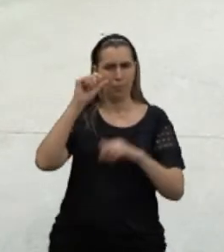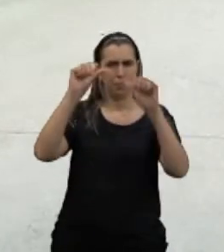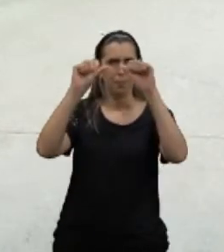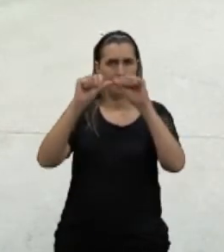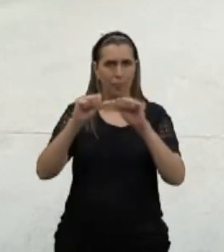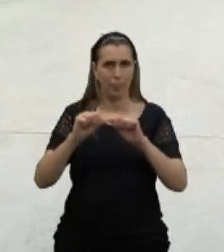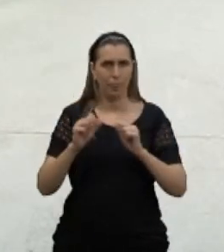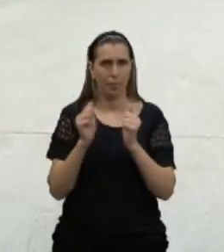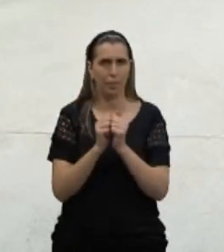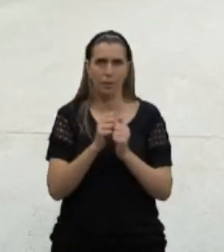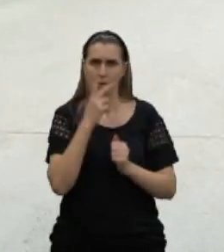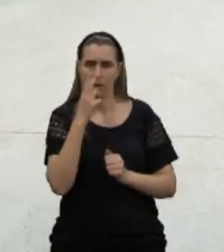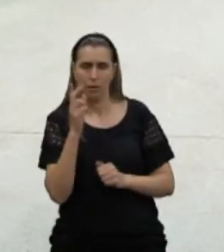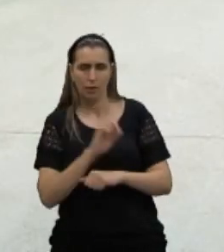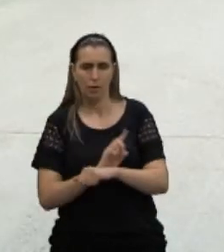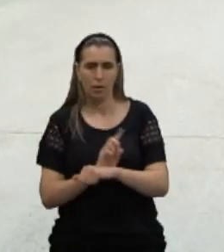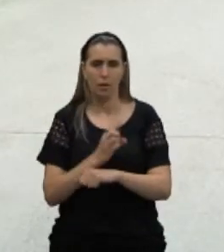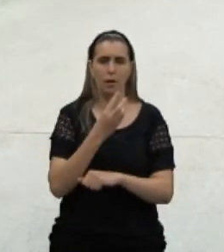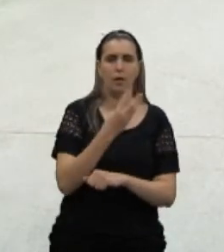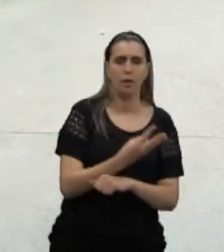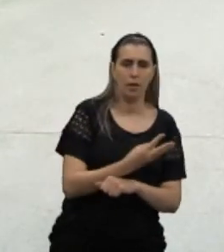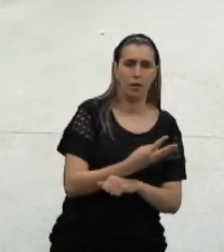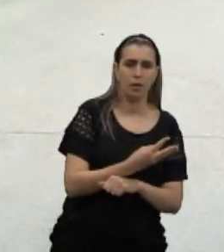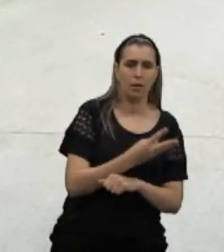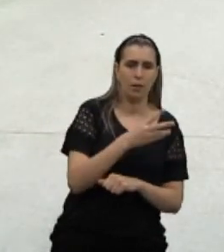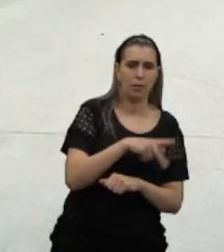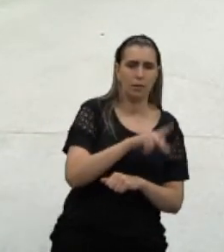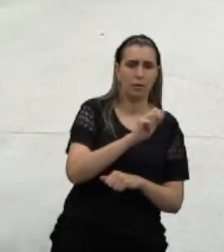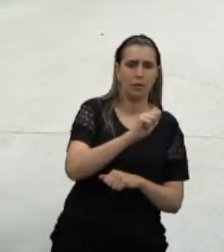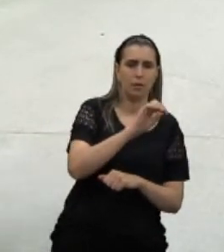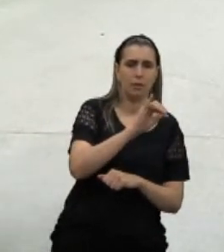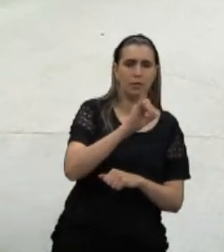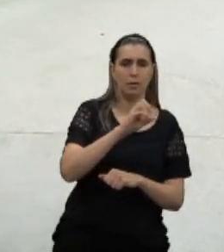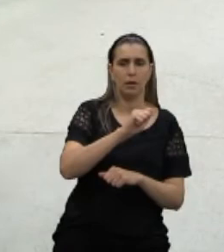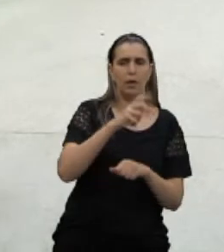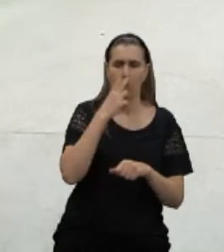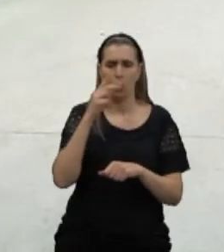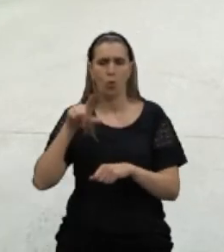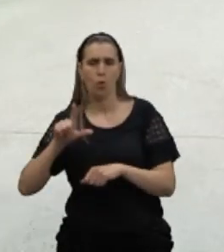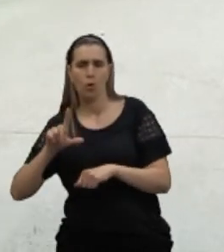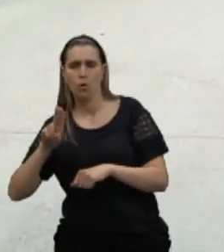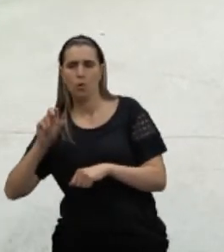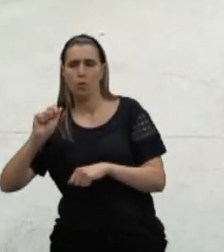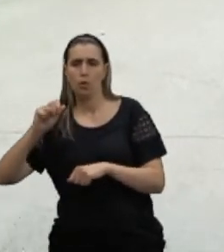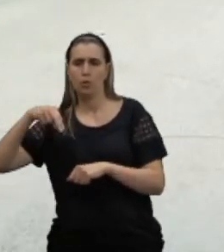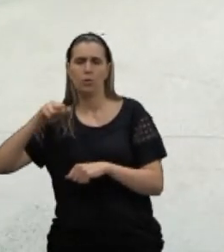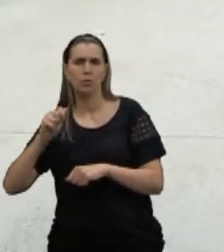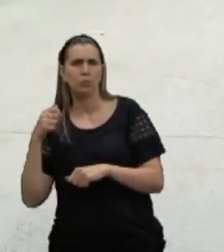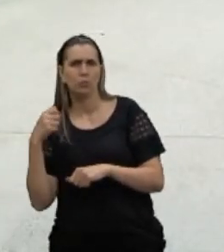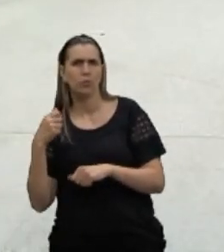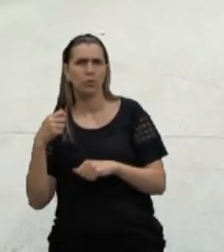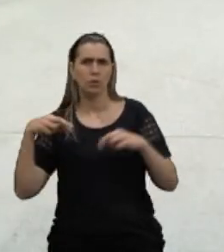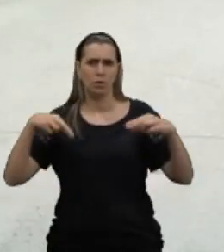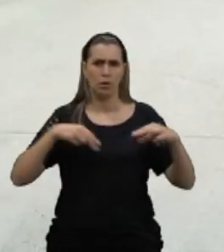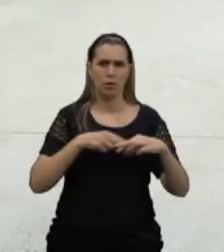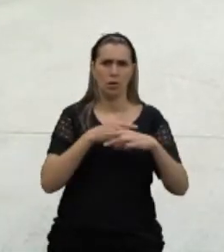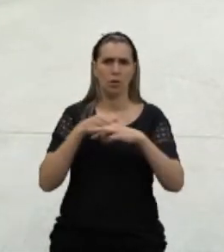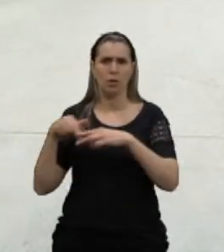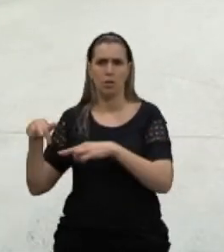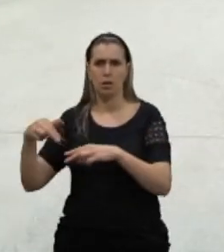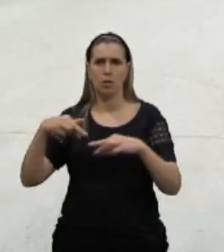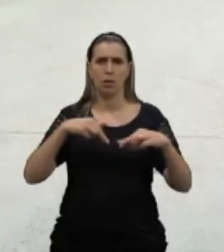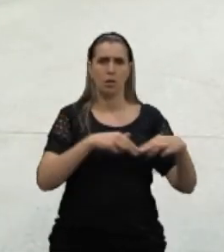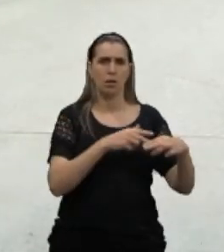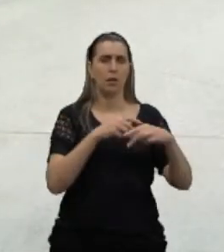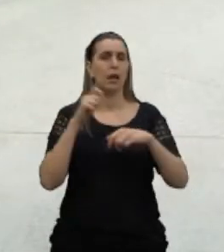simetria. A mesma velocidade 3 da Kátia é a mesma da Luana? Continua caminhando, não para. Não necessariamente a gente precisa andar simétrica, mas a